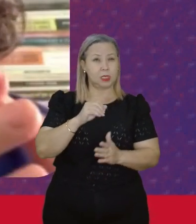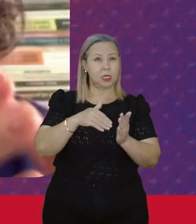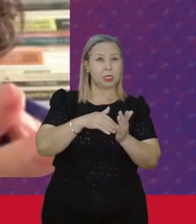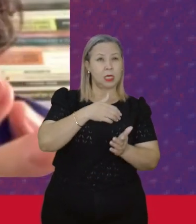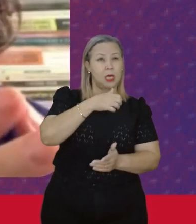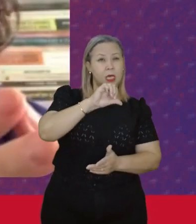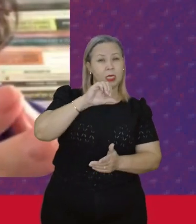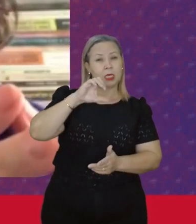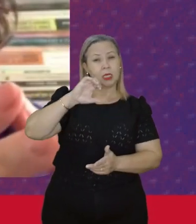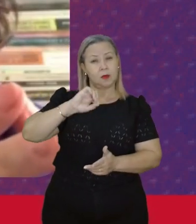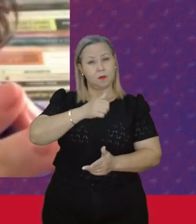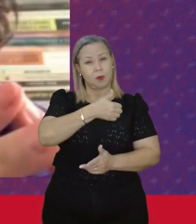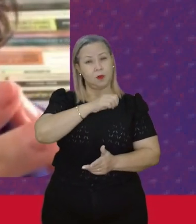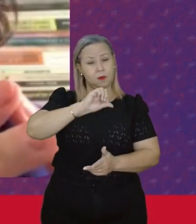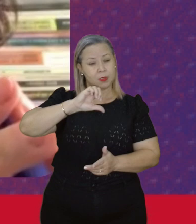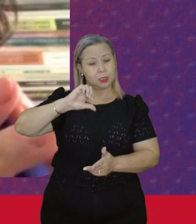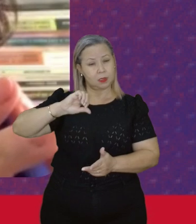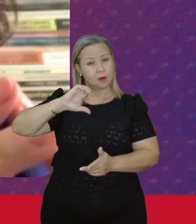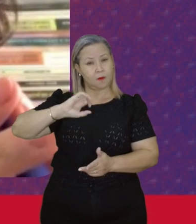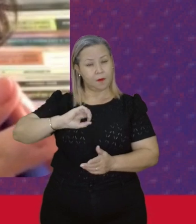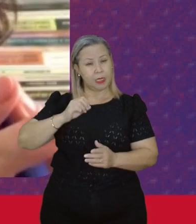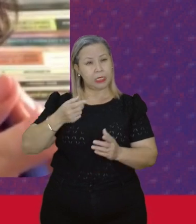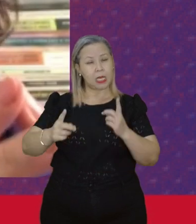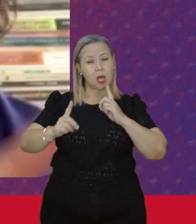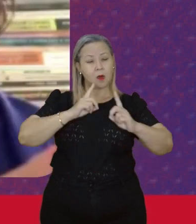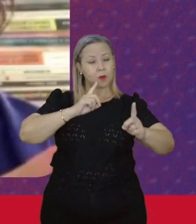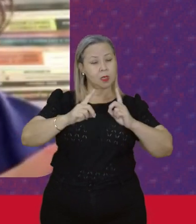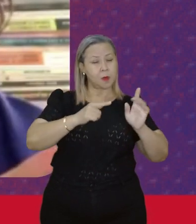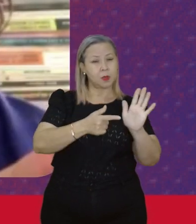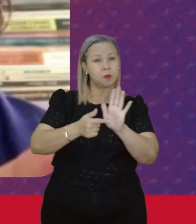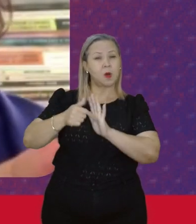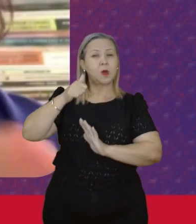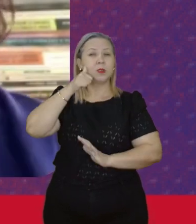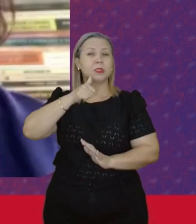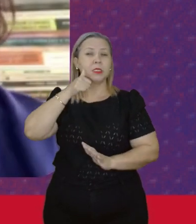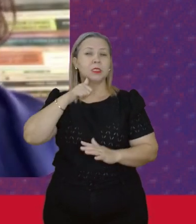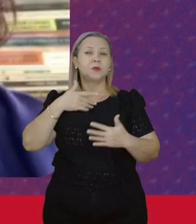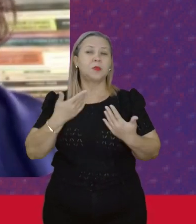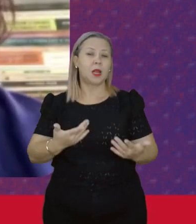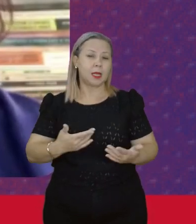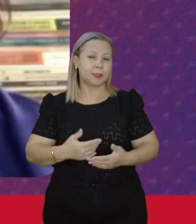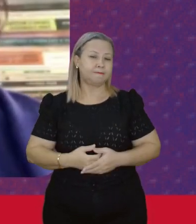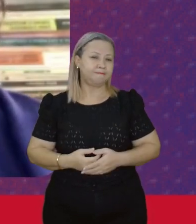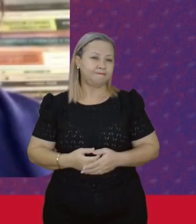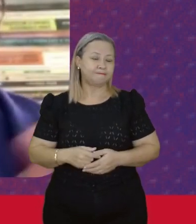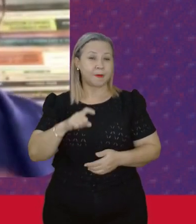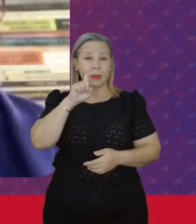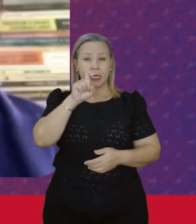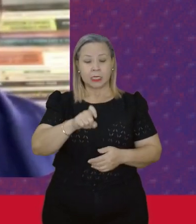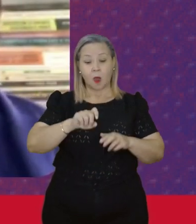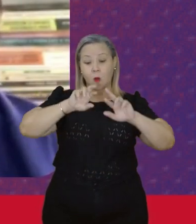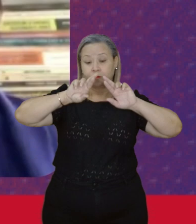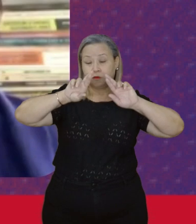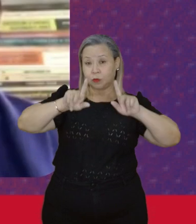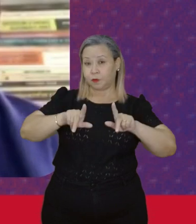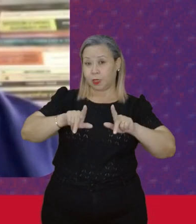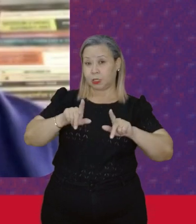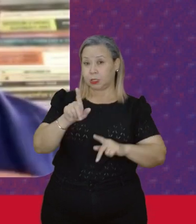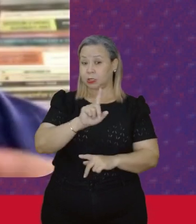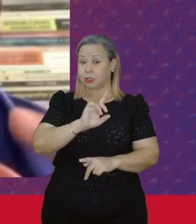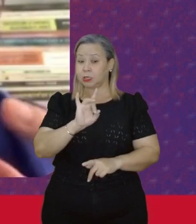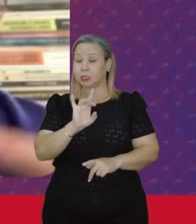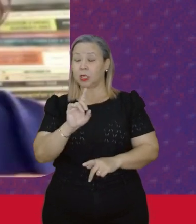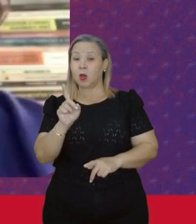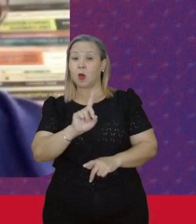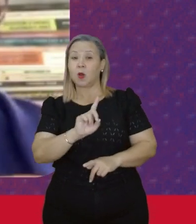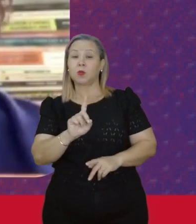um debate que mostra que as mulheres são diferentes, não só